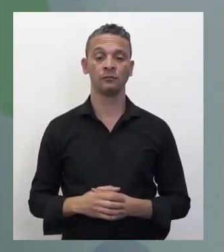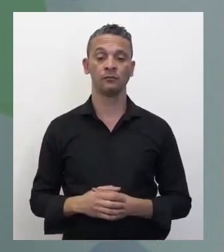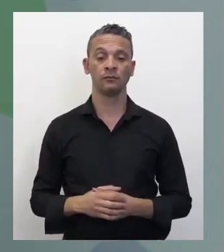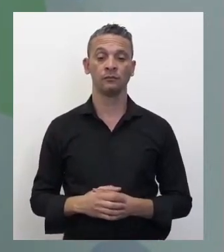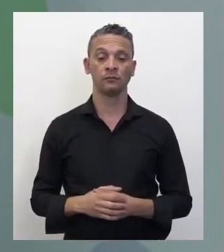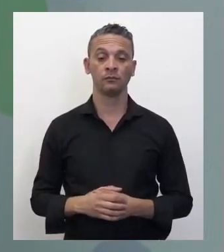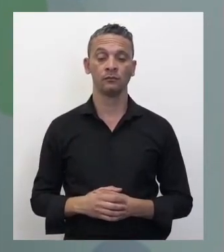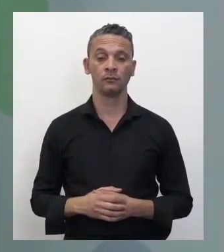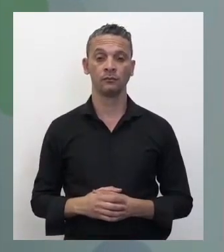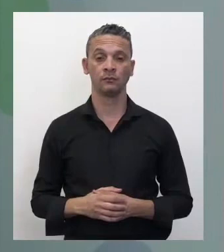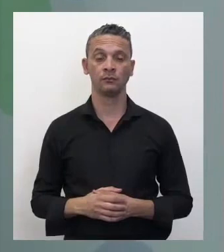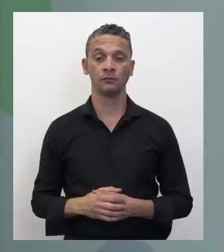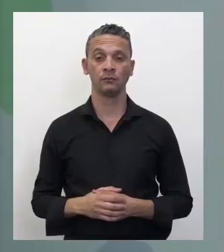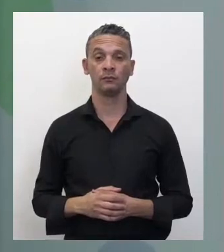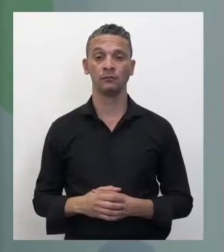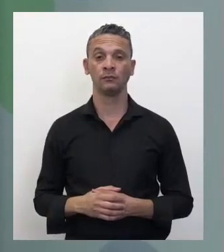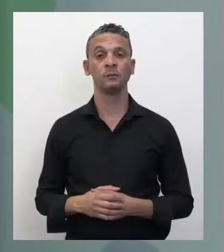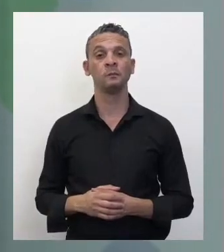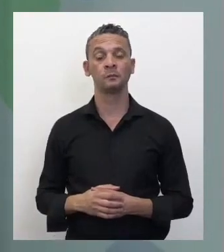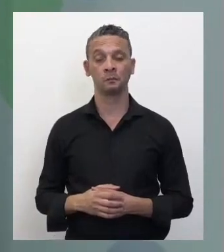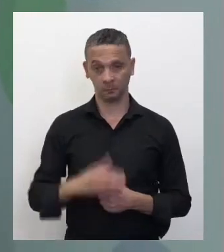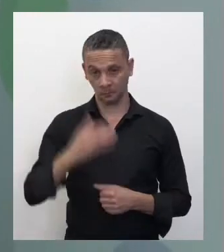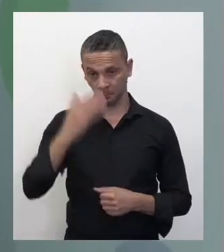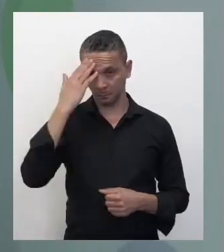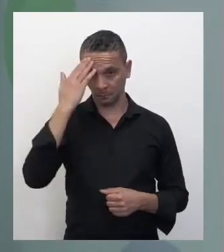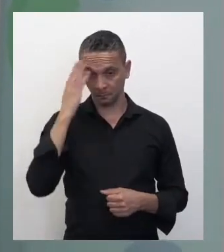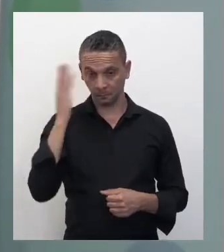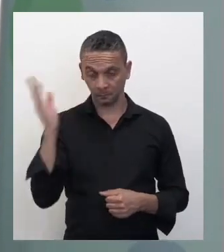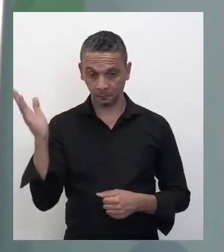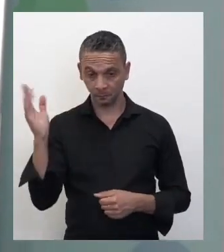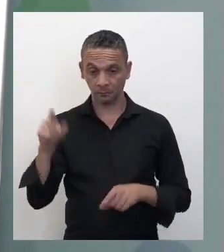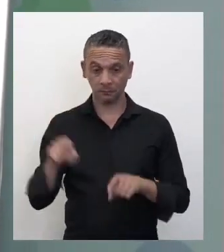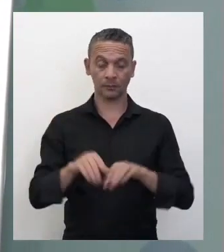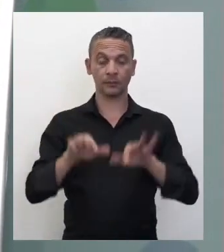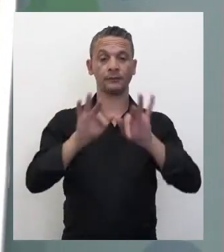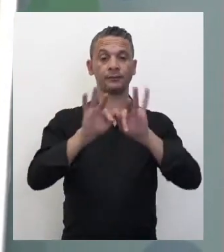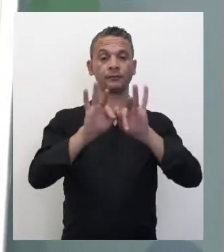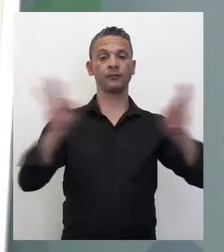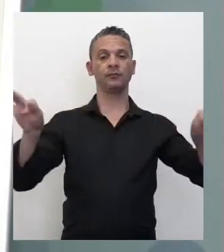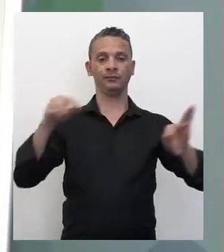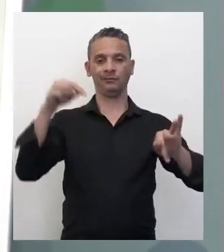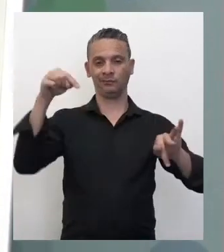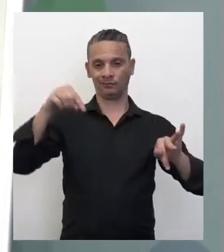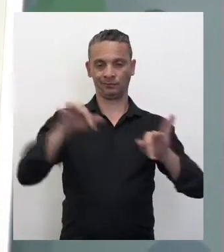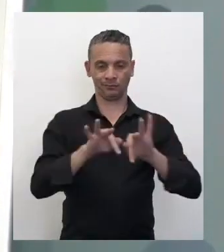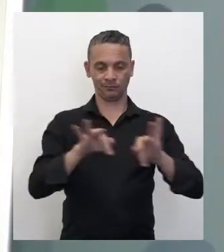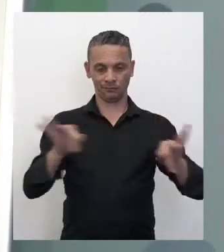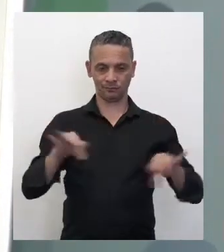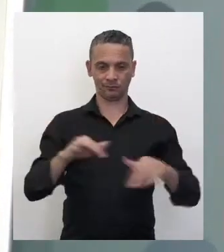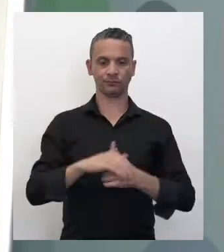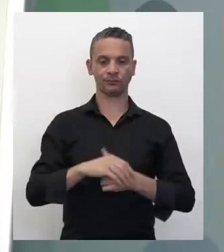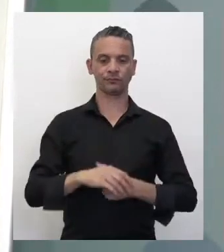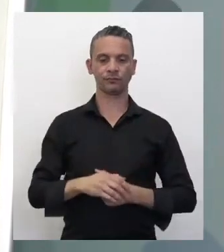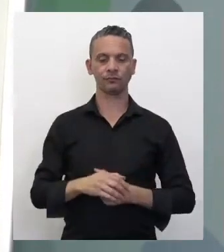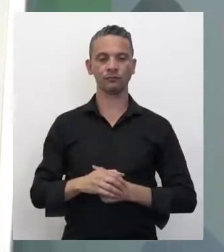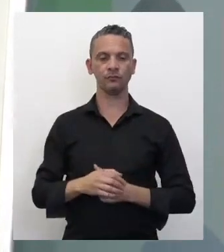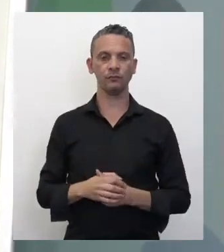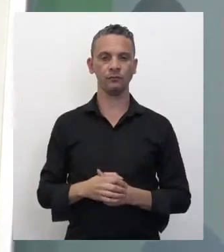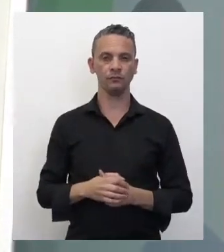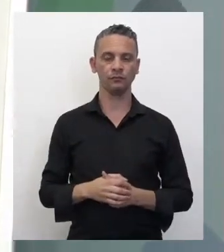wanted, invited. Okay? E uma sentença aqui para vocês. He studied hard last